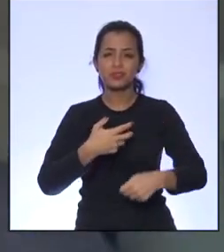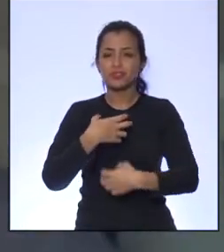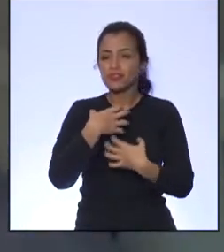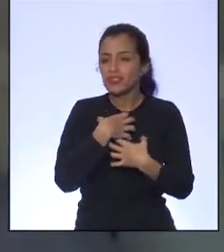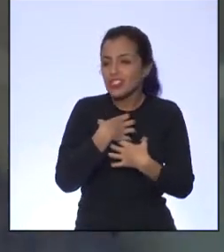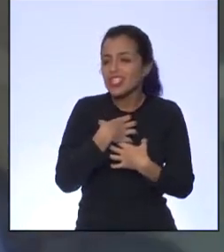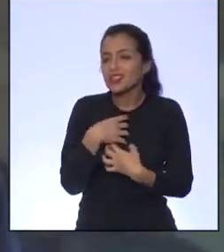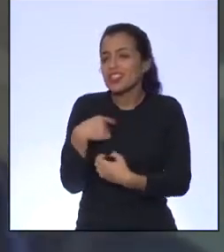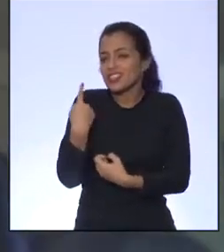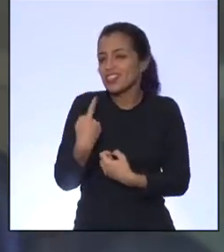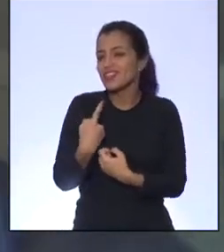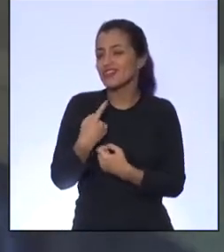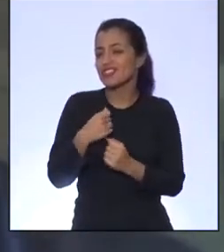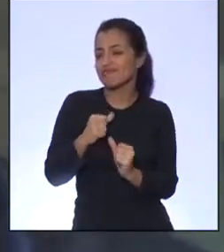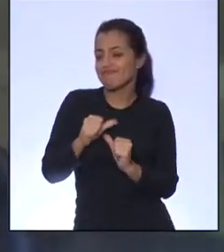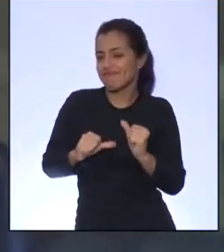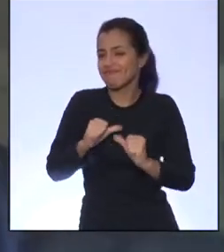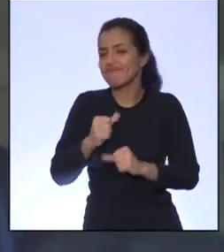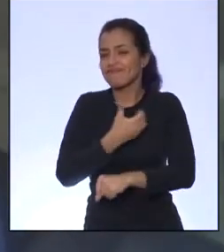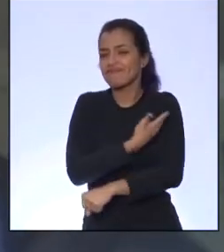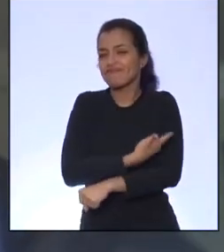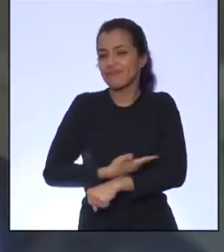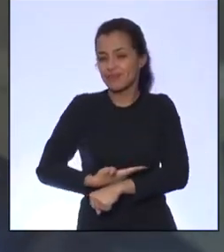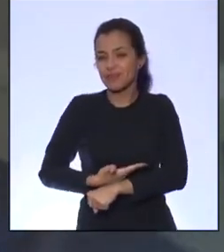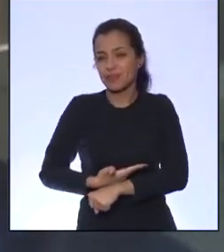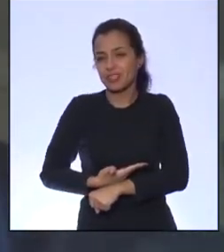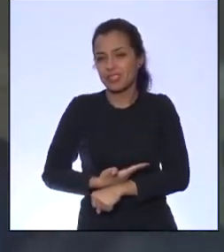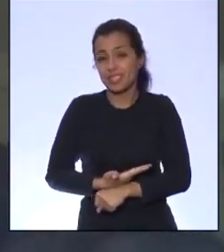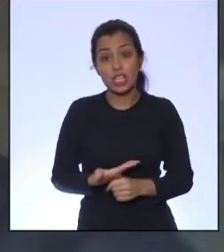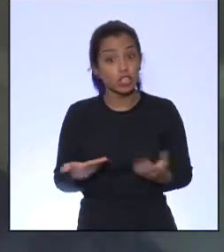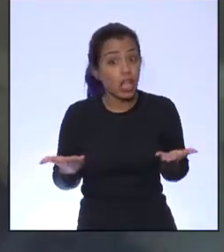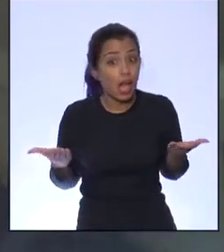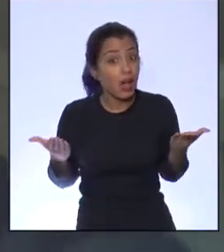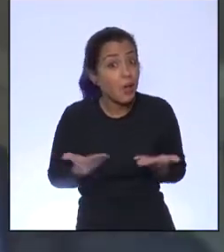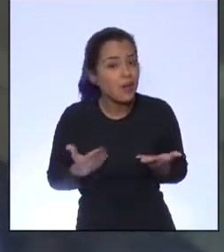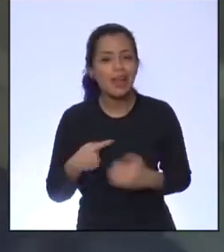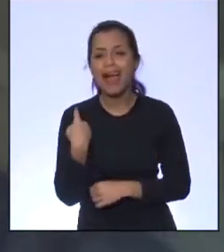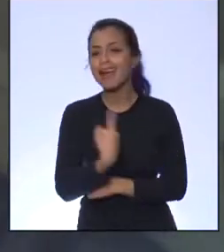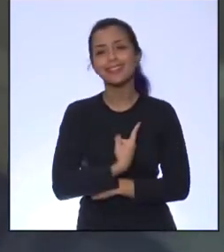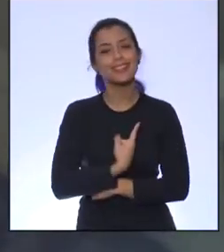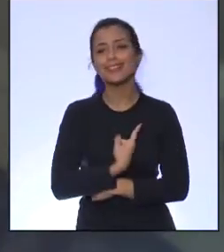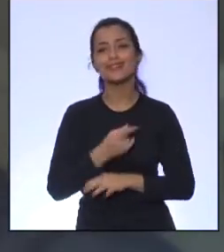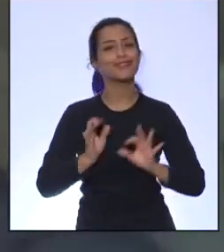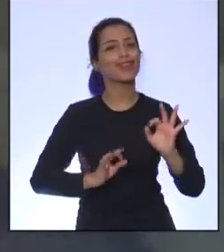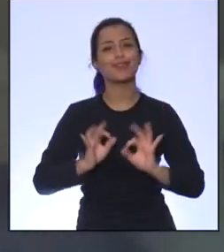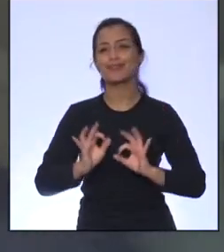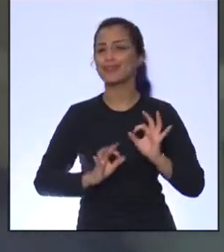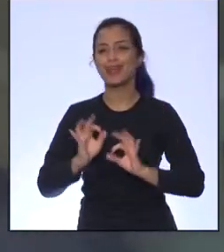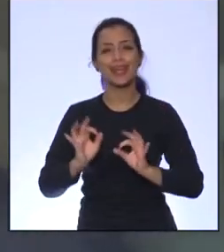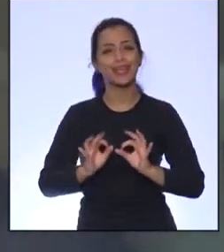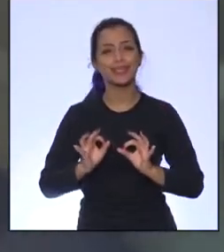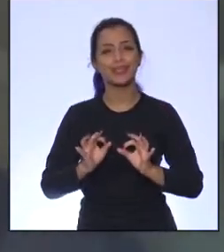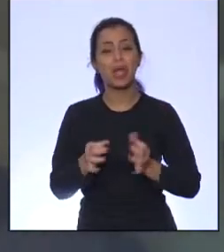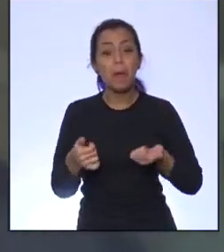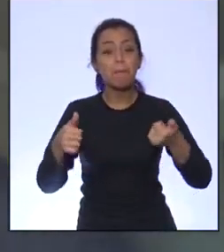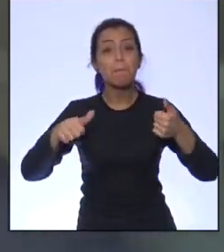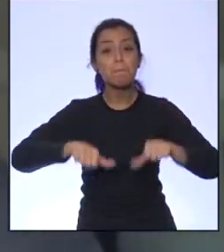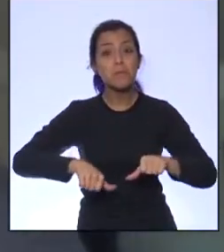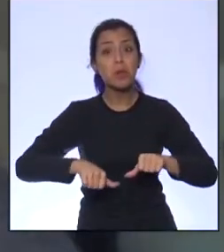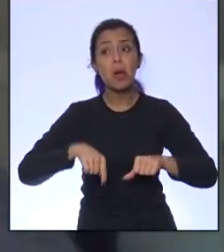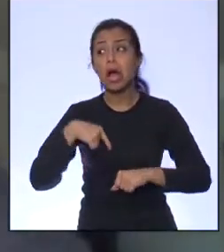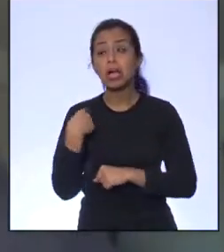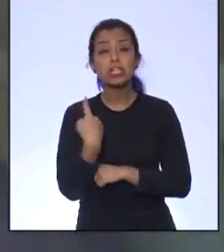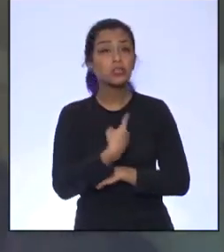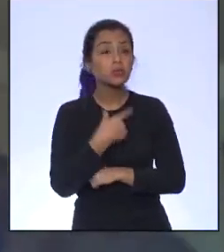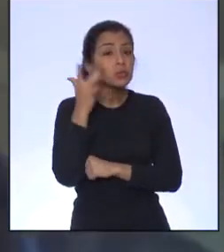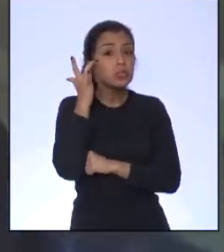preparando. Nós não nos preparamos para essa que estamos enfrentando. E o pior, nós nem sabemos ainda o